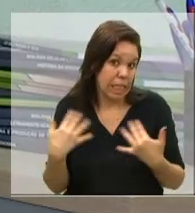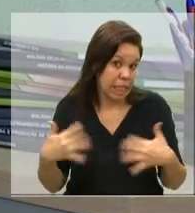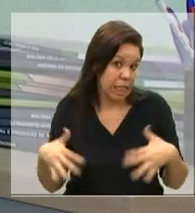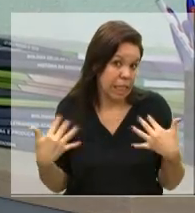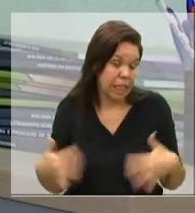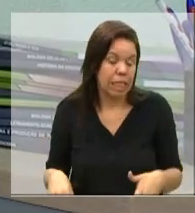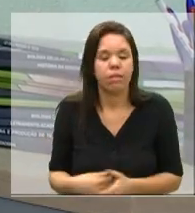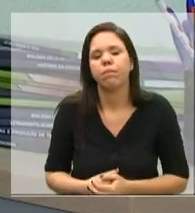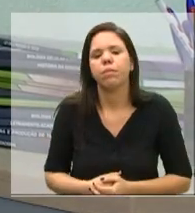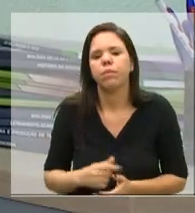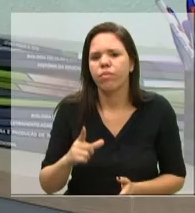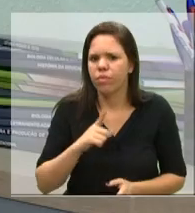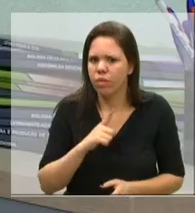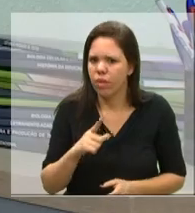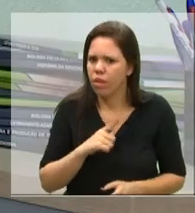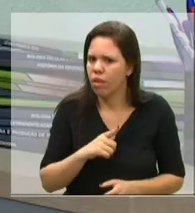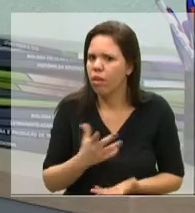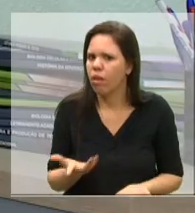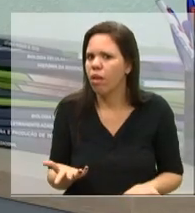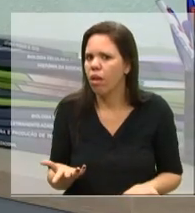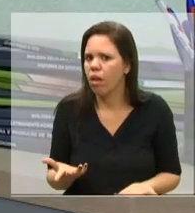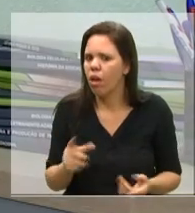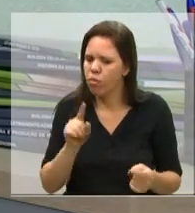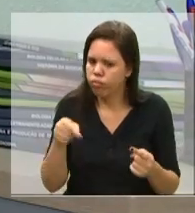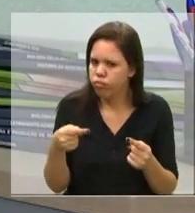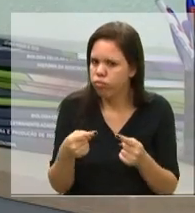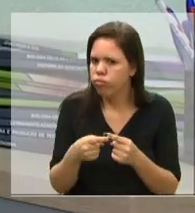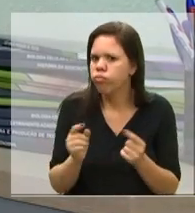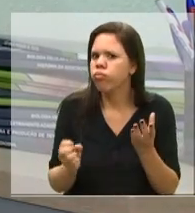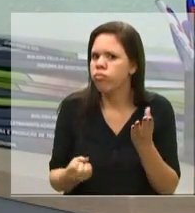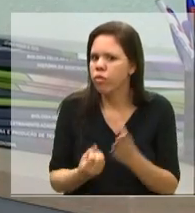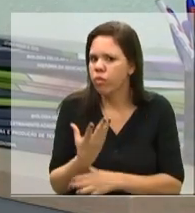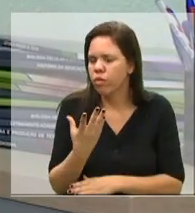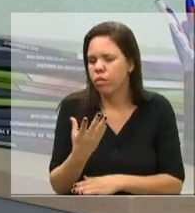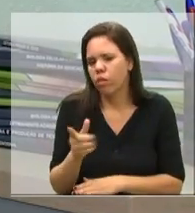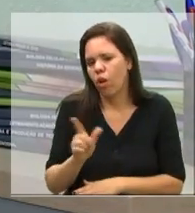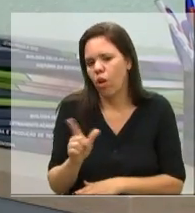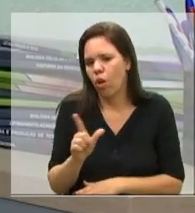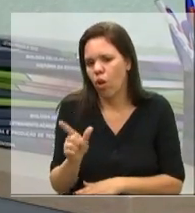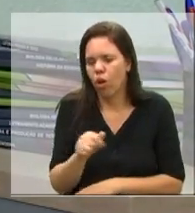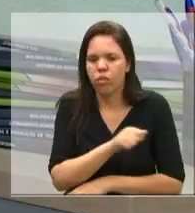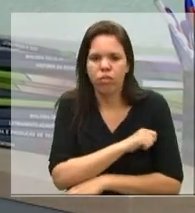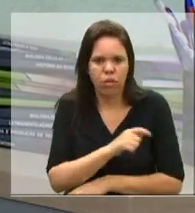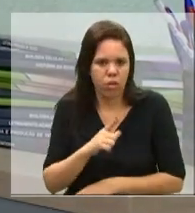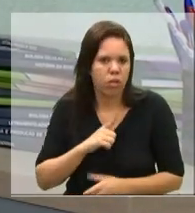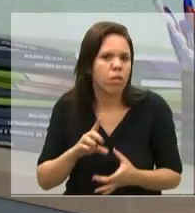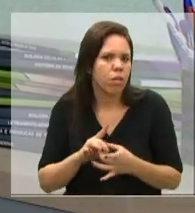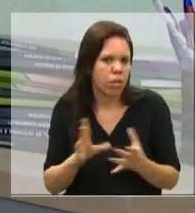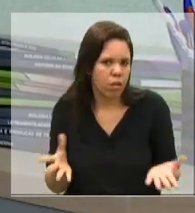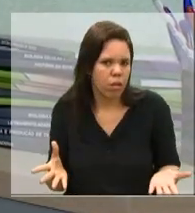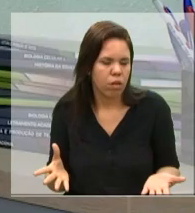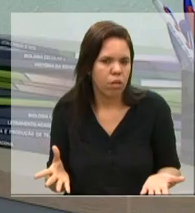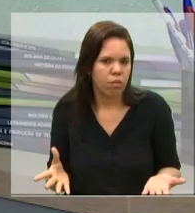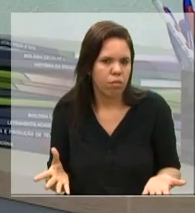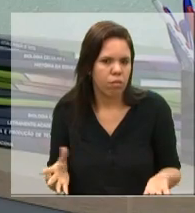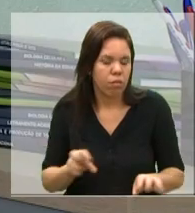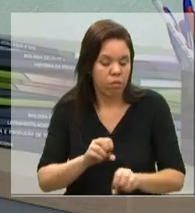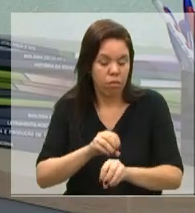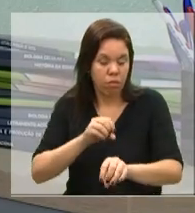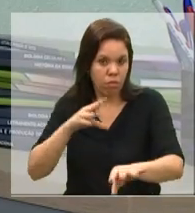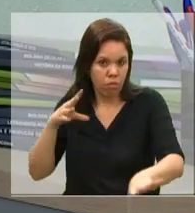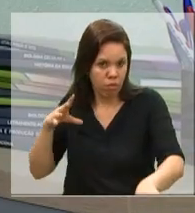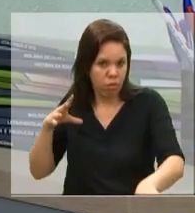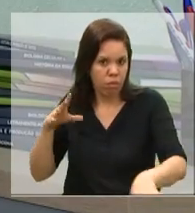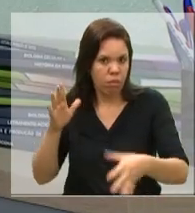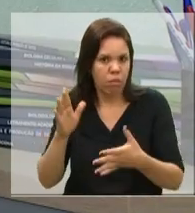tem um formato ideal para acontecer. Claro que os alunos têm toda a liberdade, mas o formato para a educação à distância